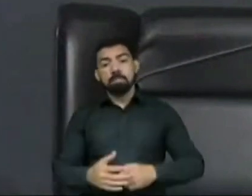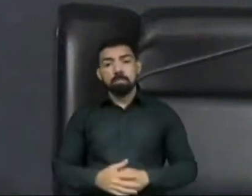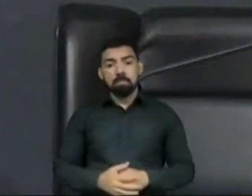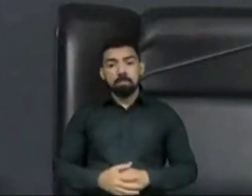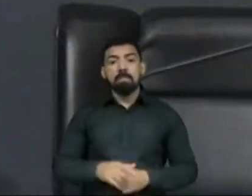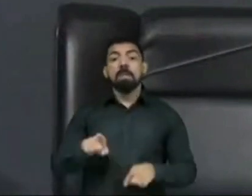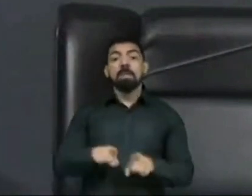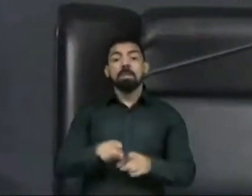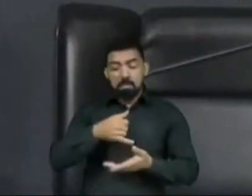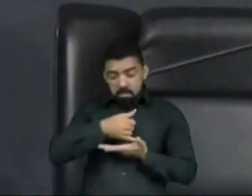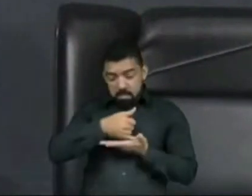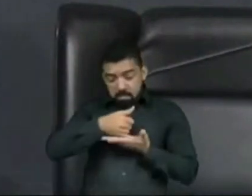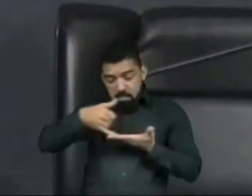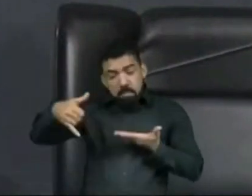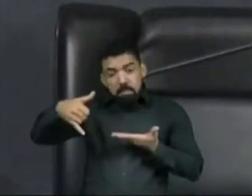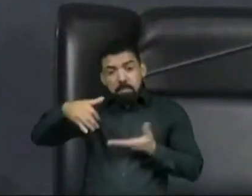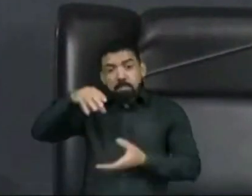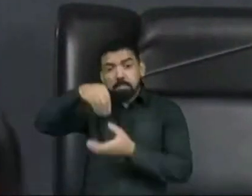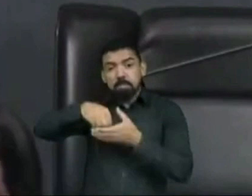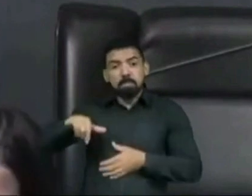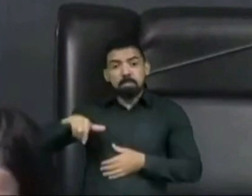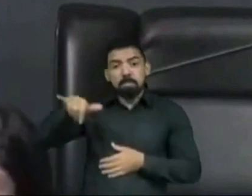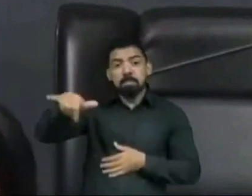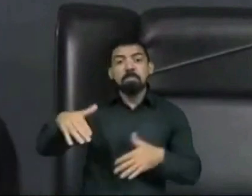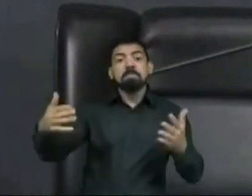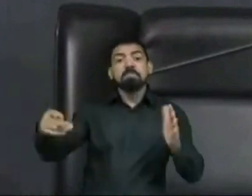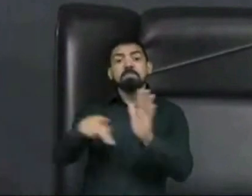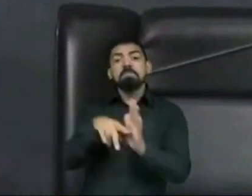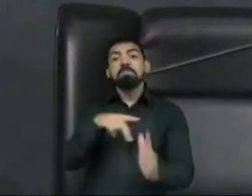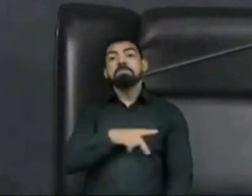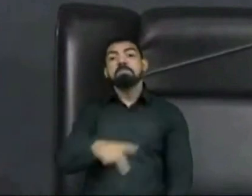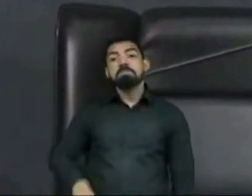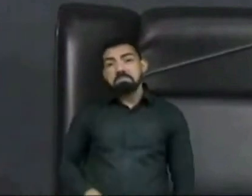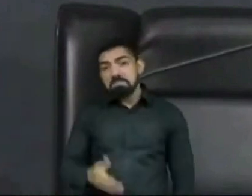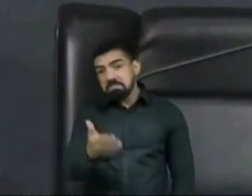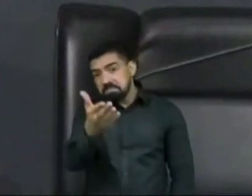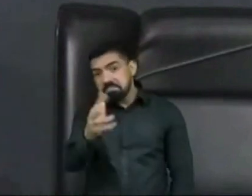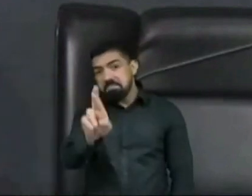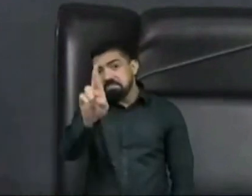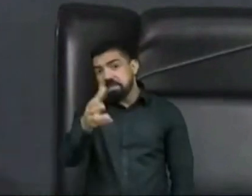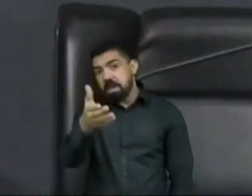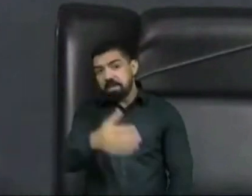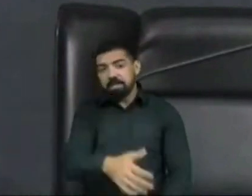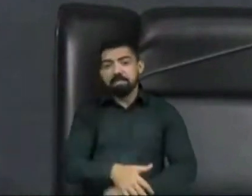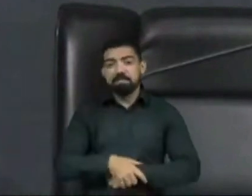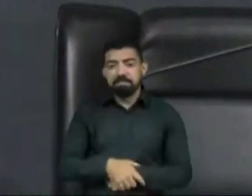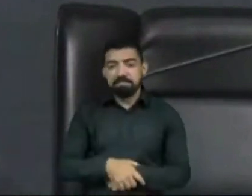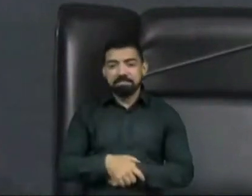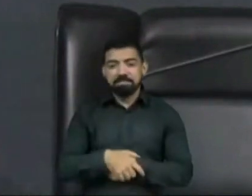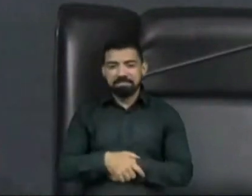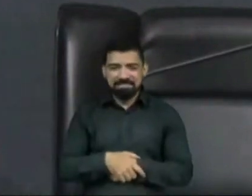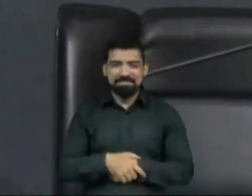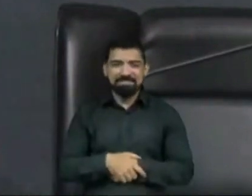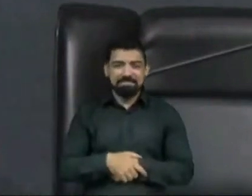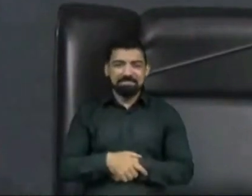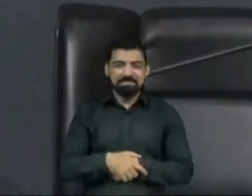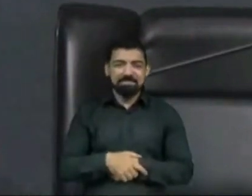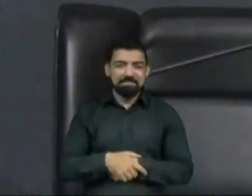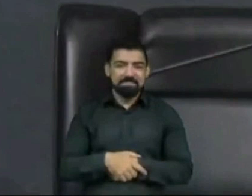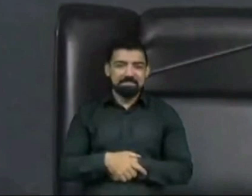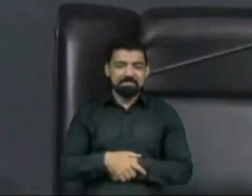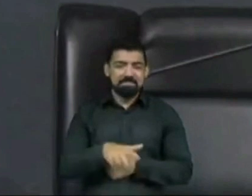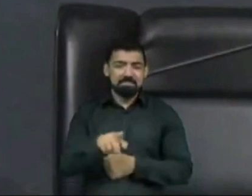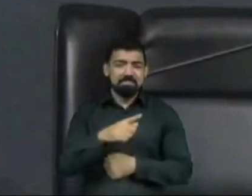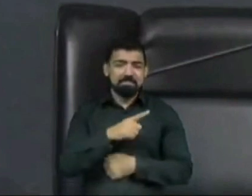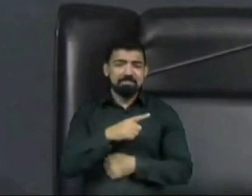estava no avião do presidente, Sua Excelência. Ele vai carregar consigo o